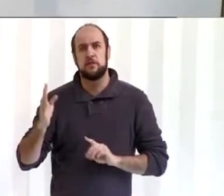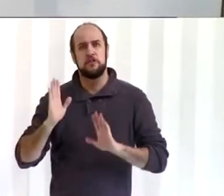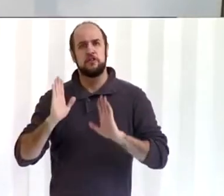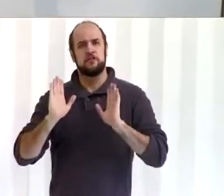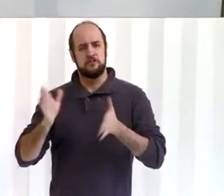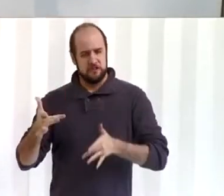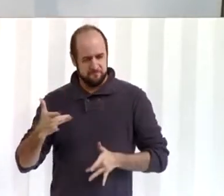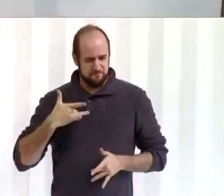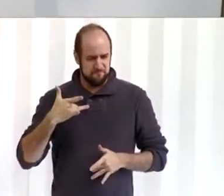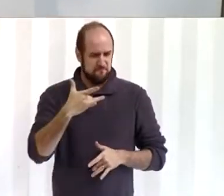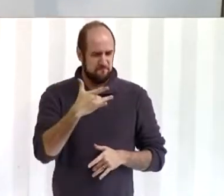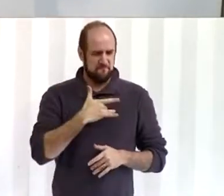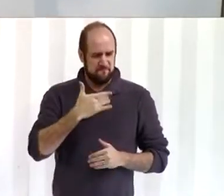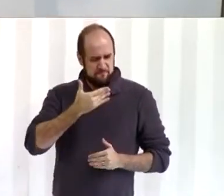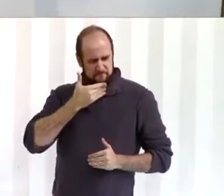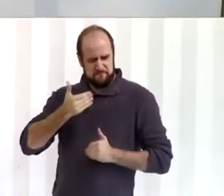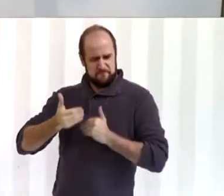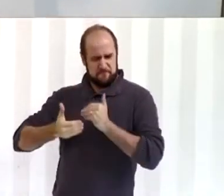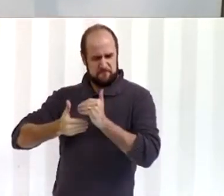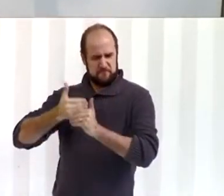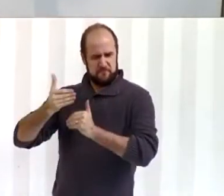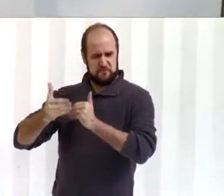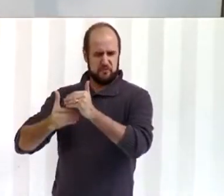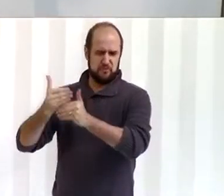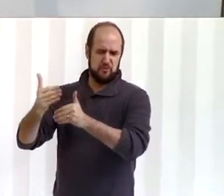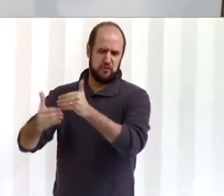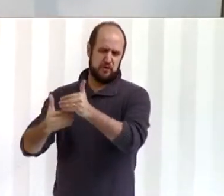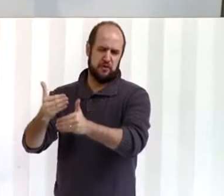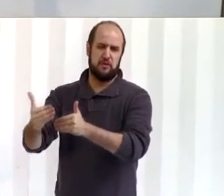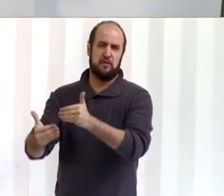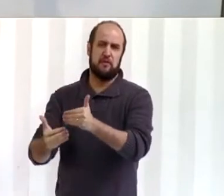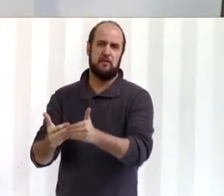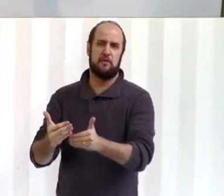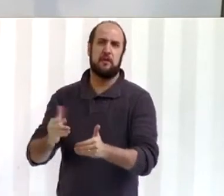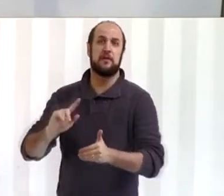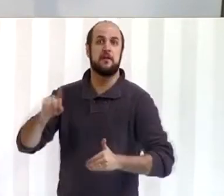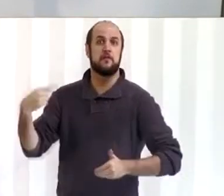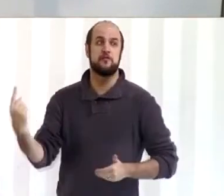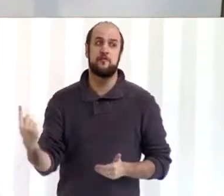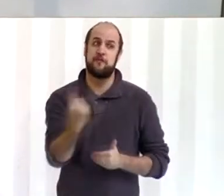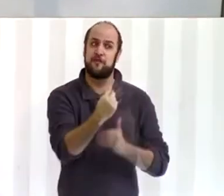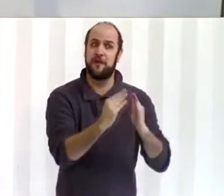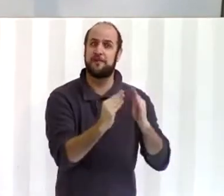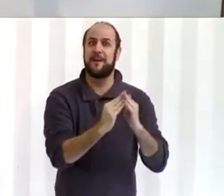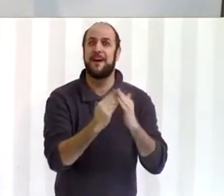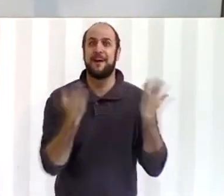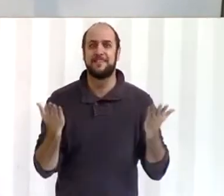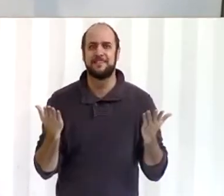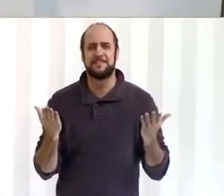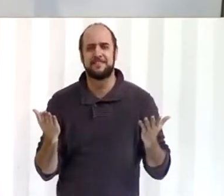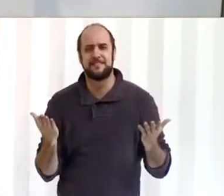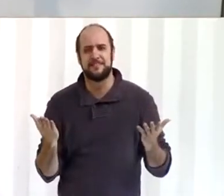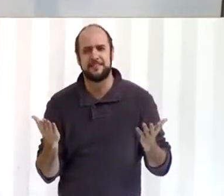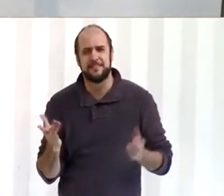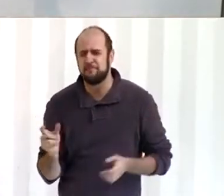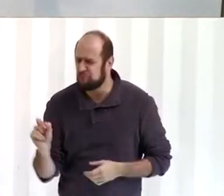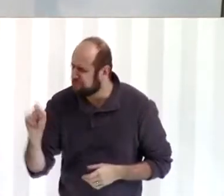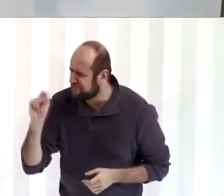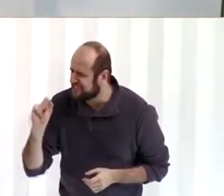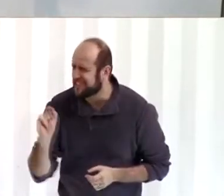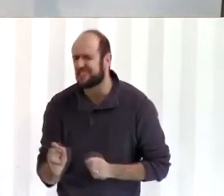perigo, já se recuperando e teria alta. O que é isso?